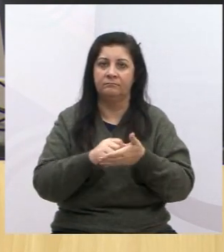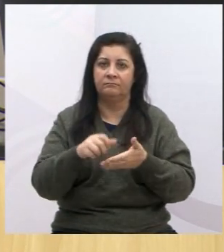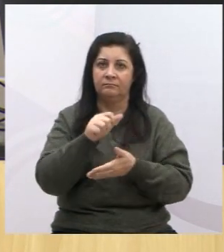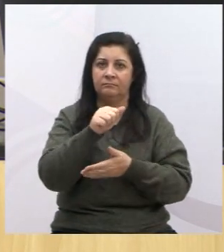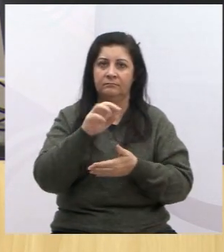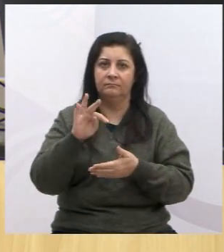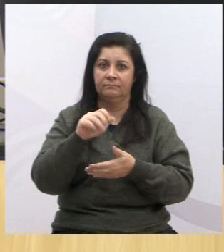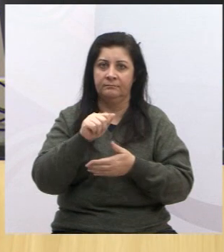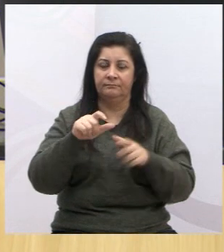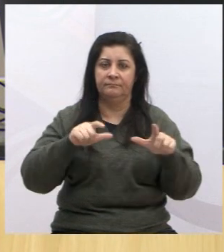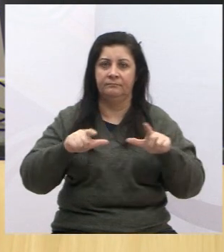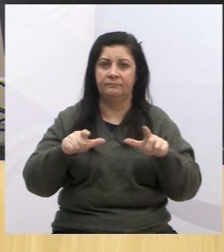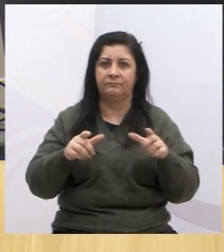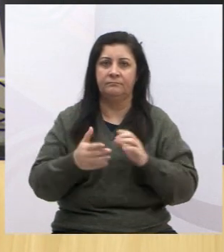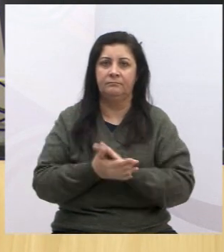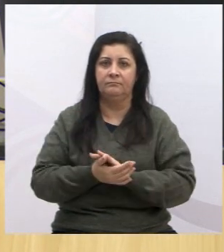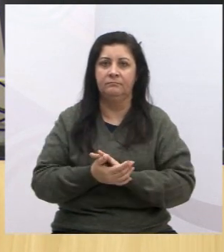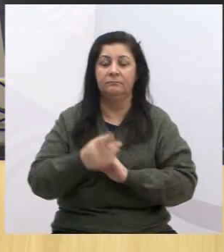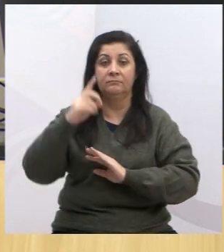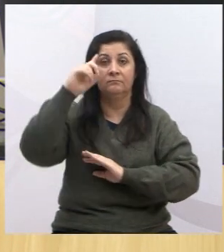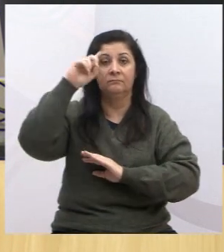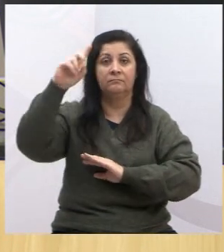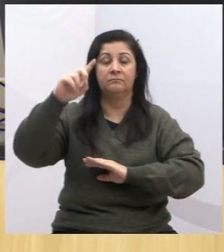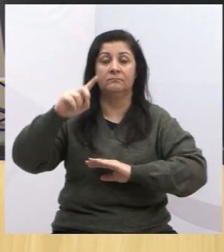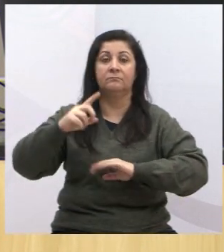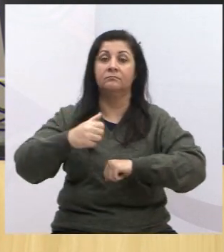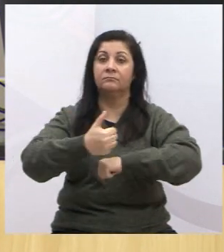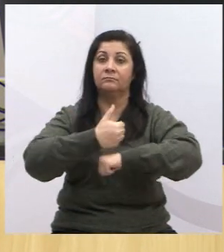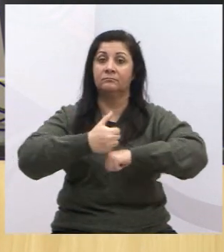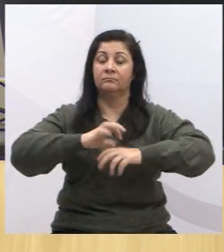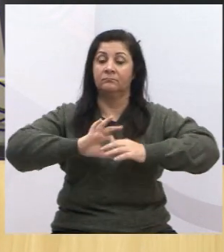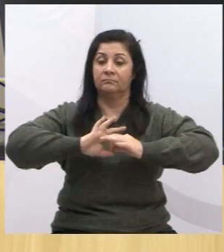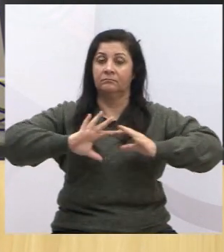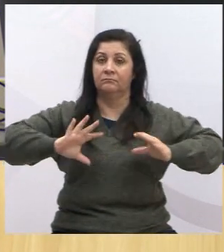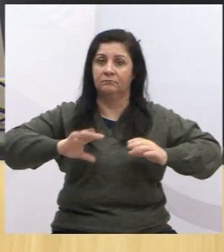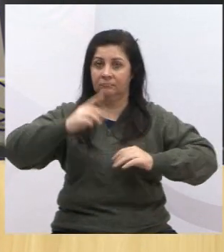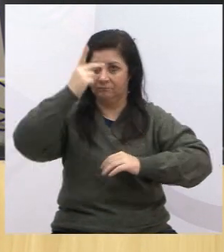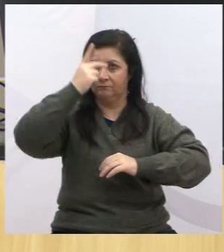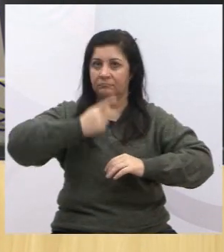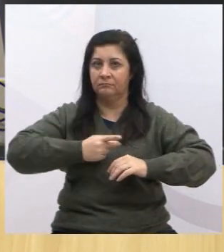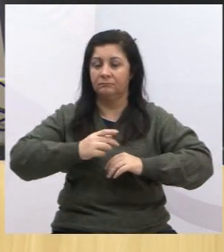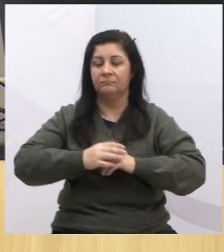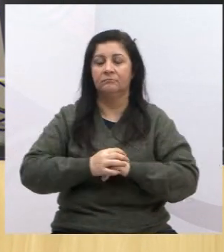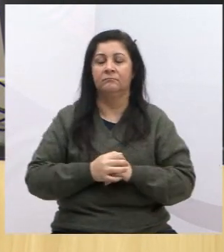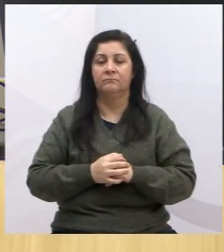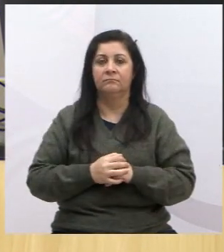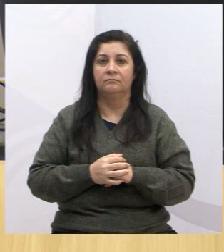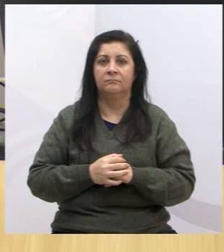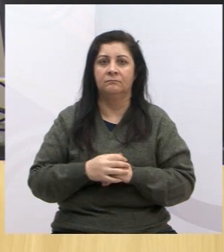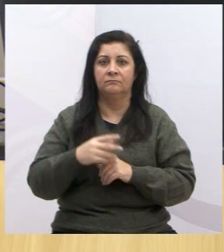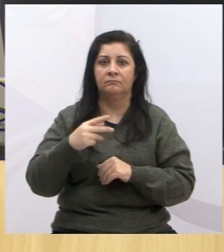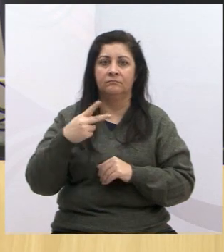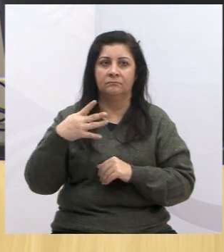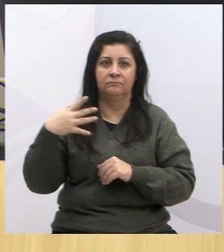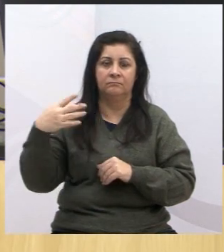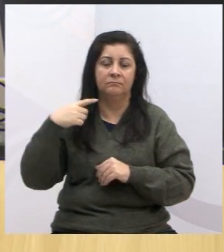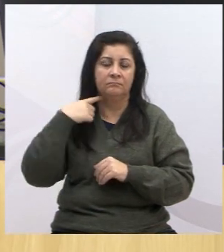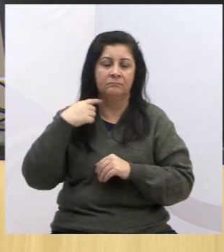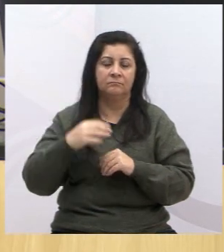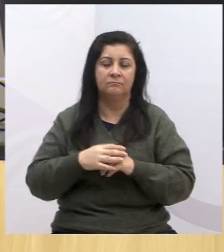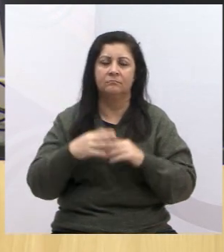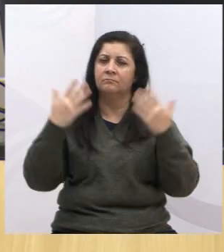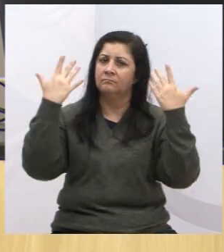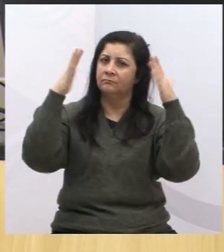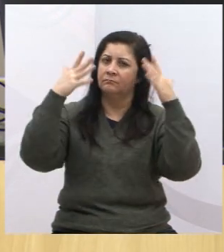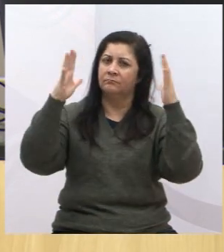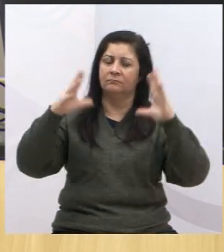trabalho dessa sessão o registro transcurso do Dia do Profissional Liberal, 27 de maio. Diante da grande importância dessa data, registramos nossas